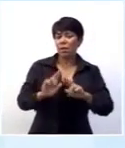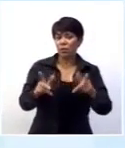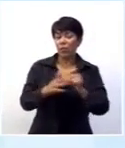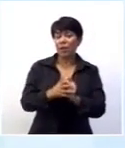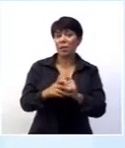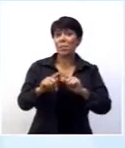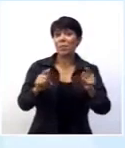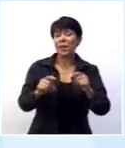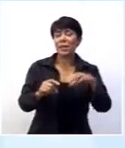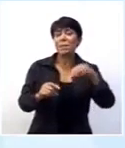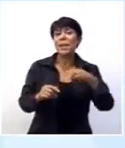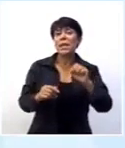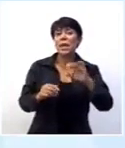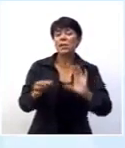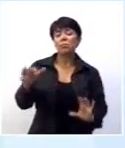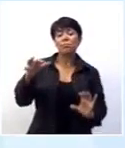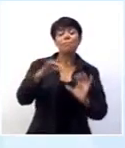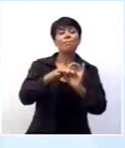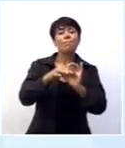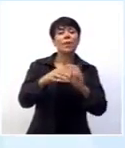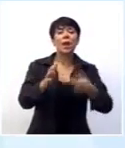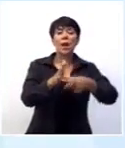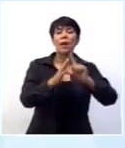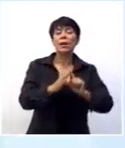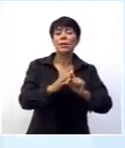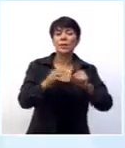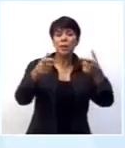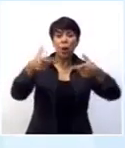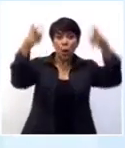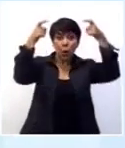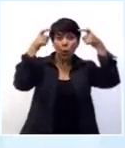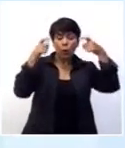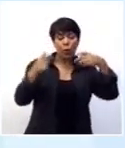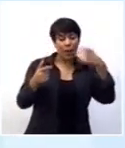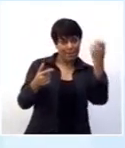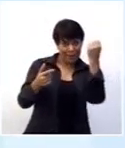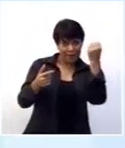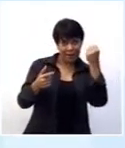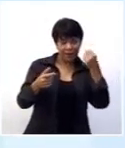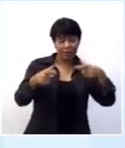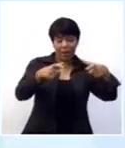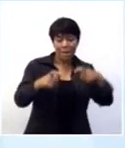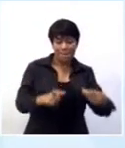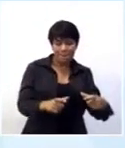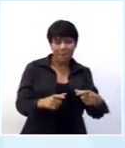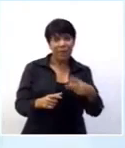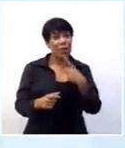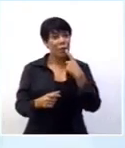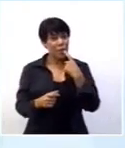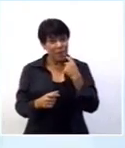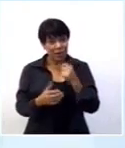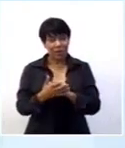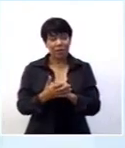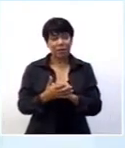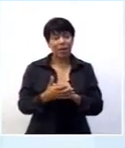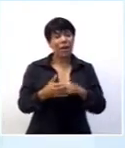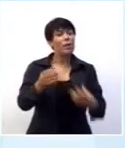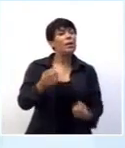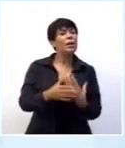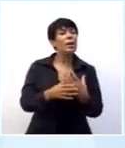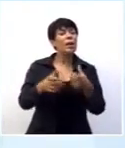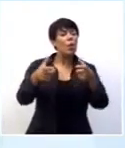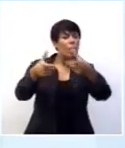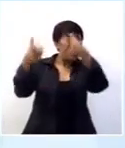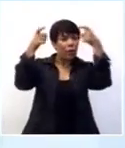O Alto Egito utilizava uma coroa branca, o Baixo Egito uma coroa vermelha. Ele vai formar uma coroa que vai